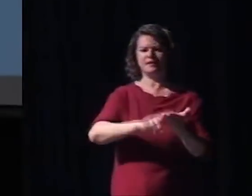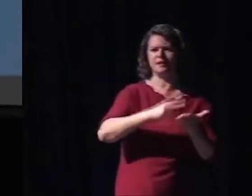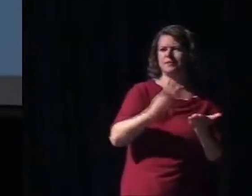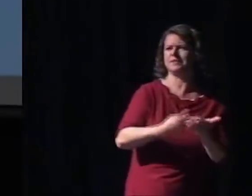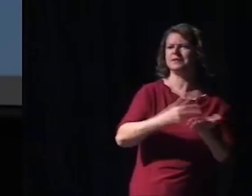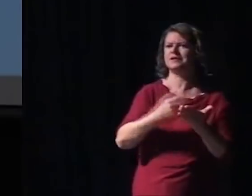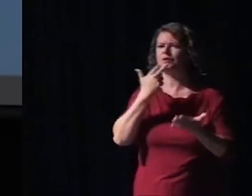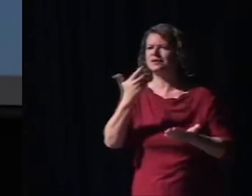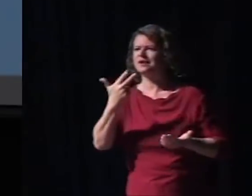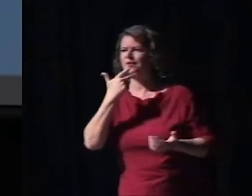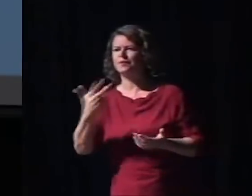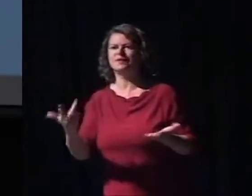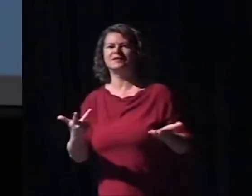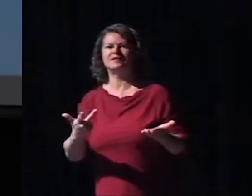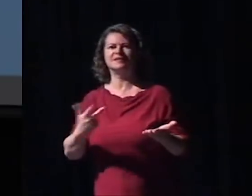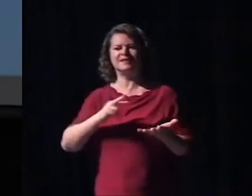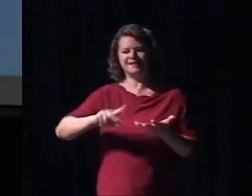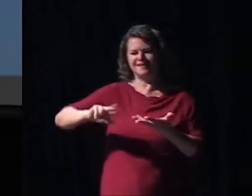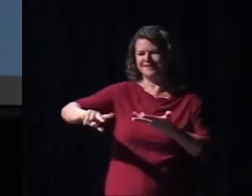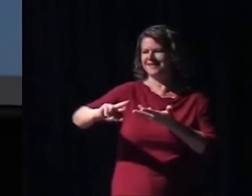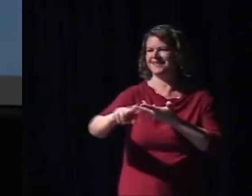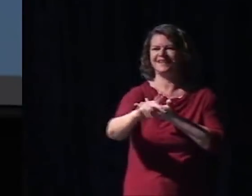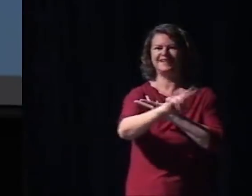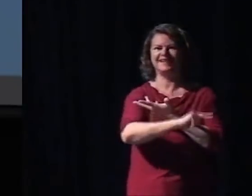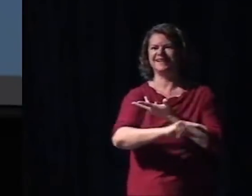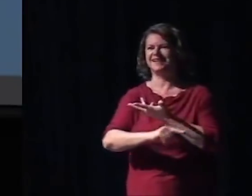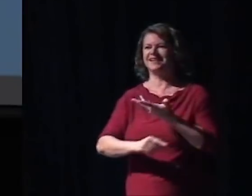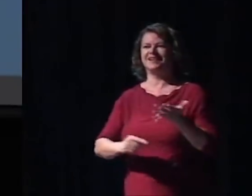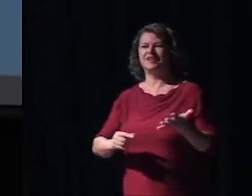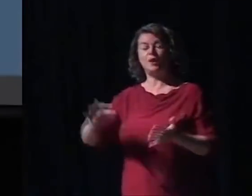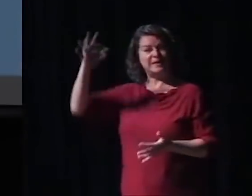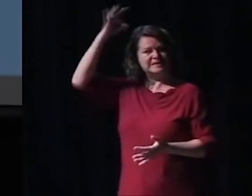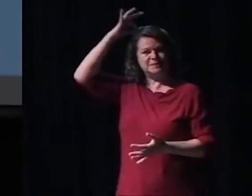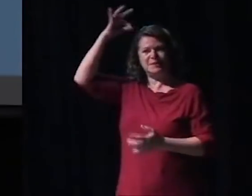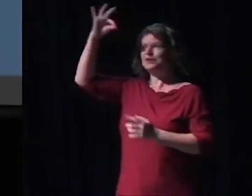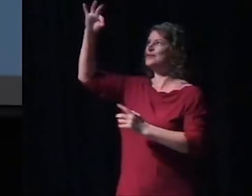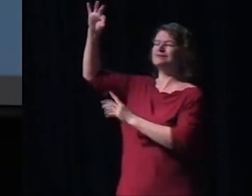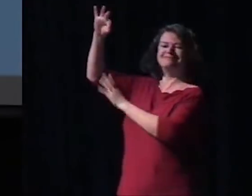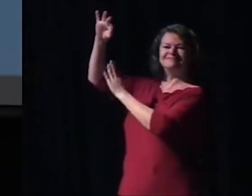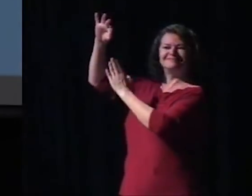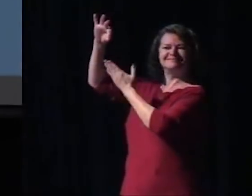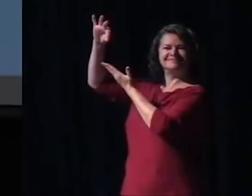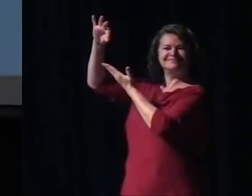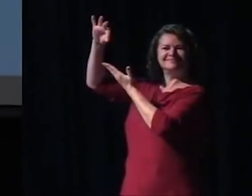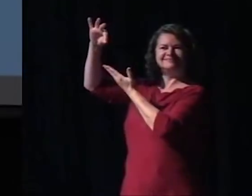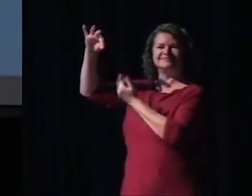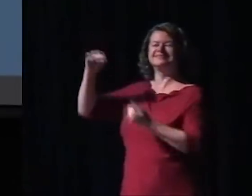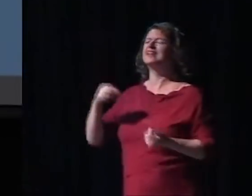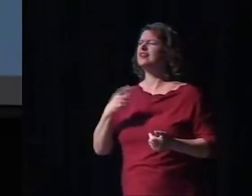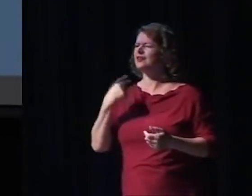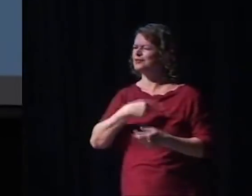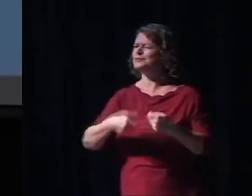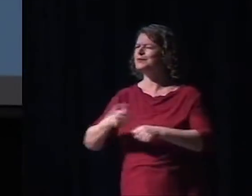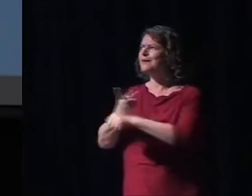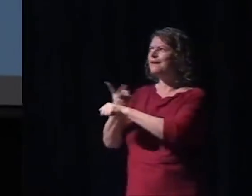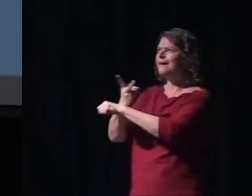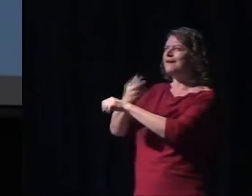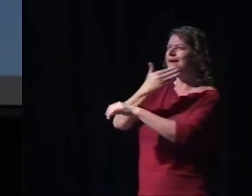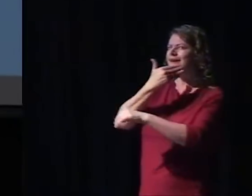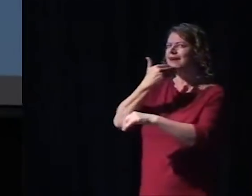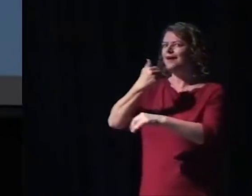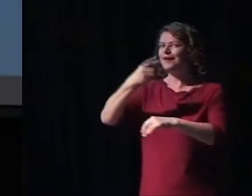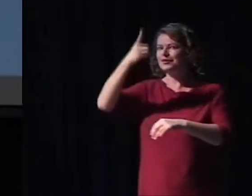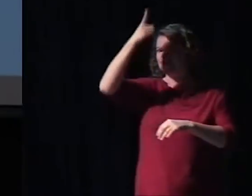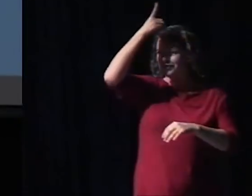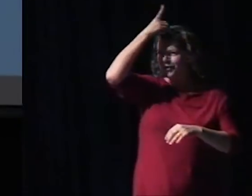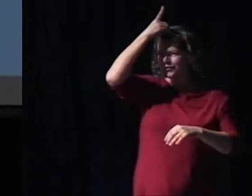interpretação de línguas. Todos eles recebem dons pelo Espírito de Deus, mas busquem os melhores dons. O que ele está dizendo? Ele não está dizendo que existe um